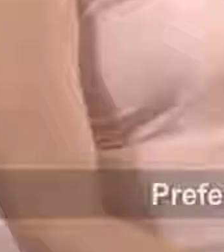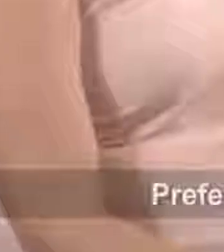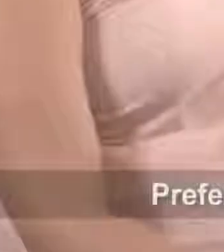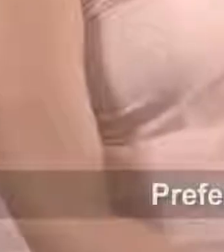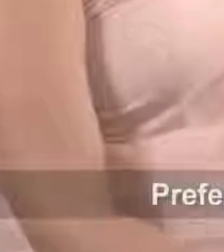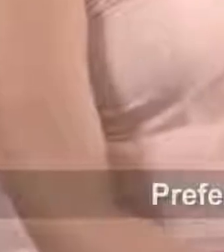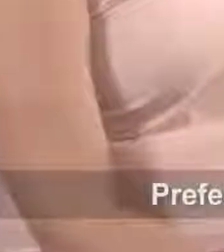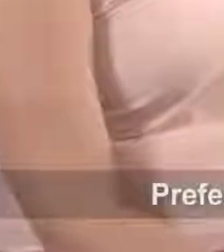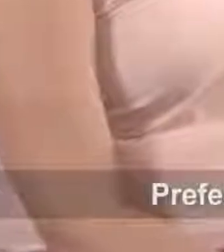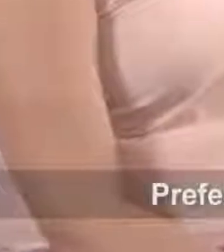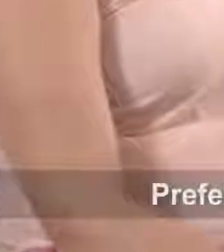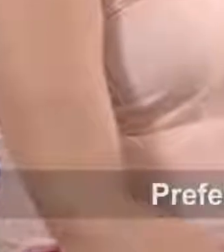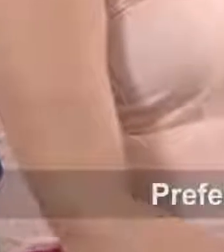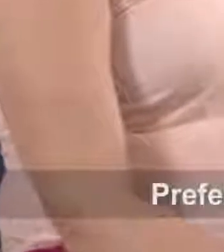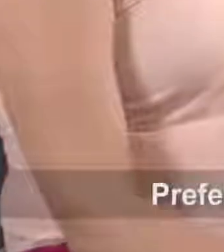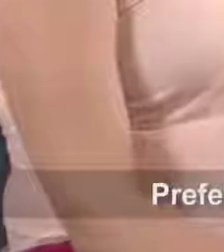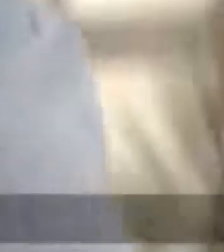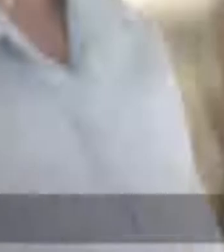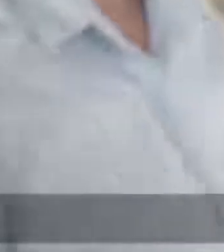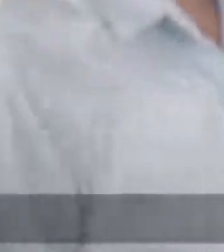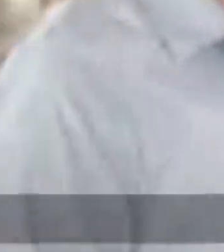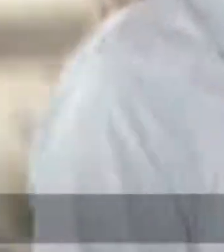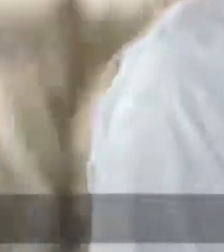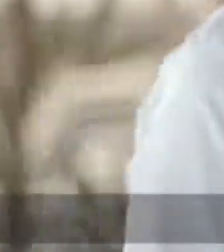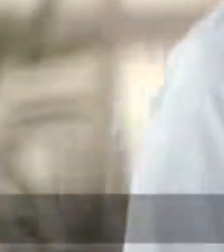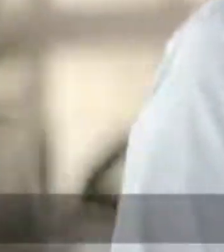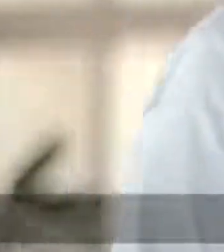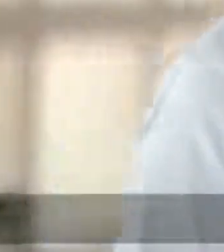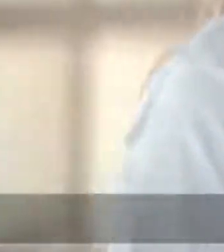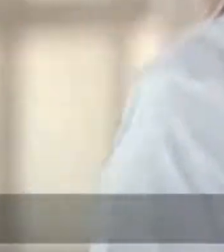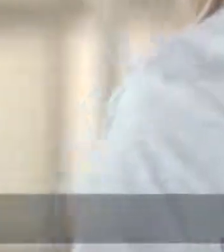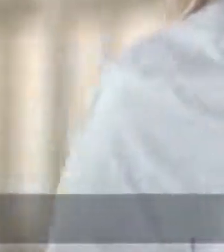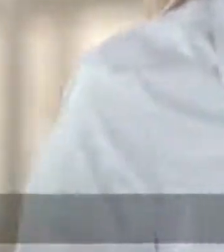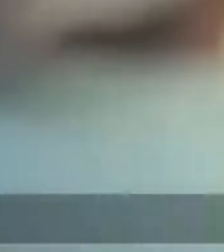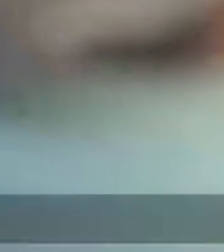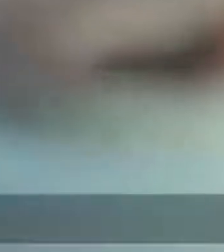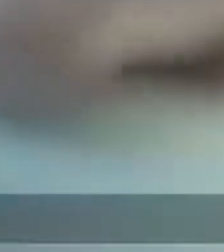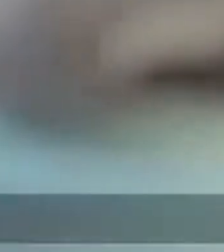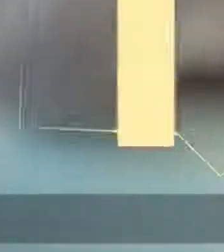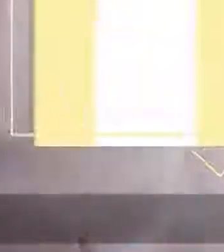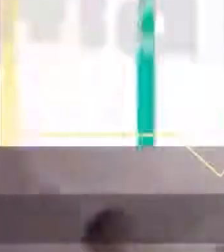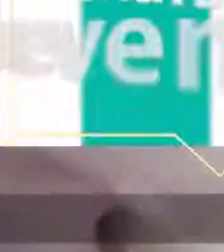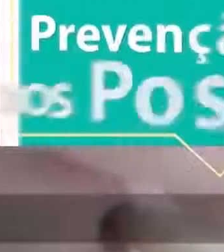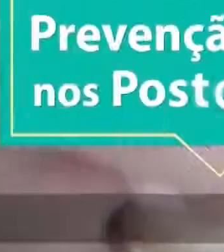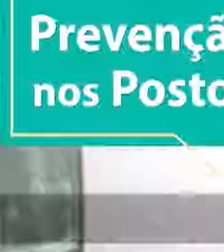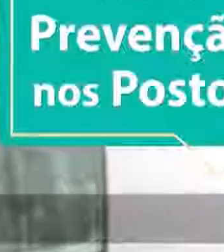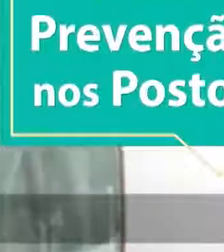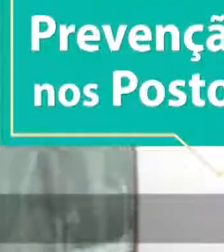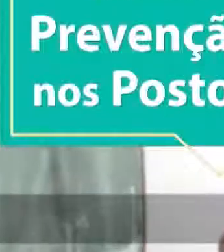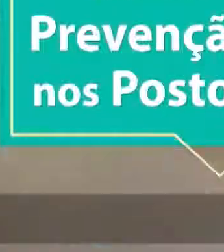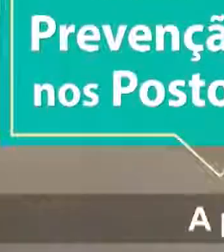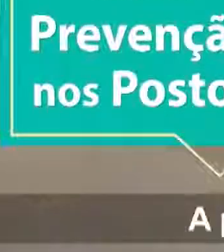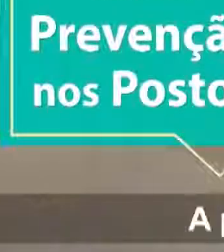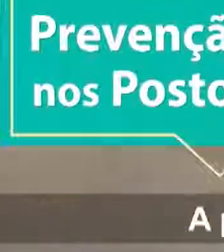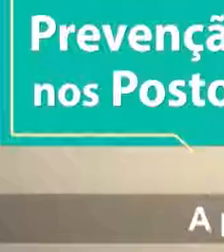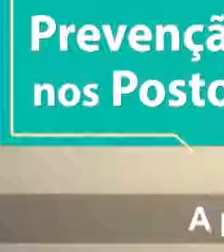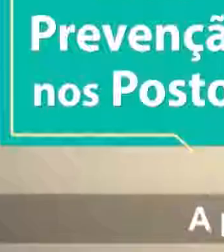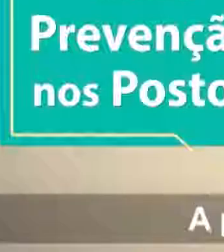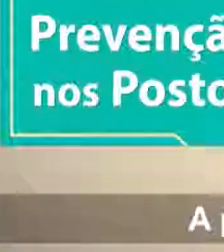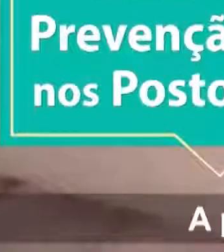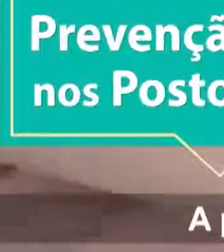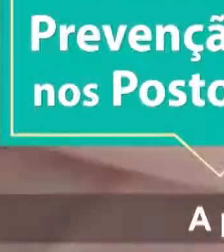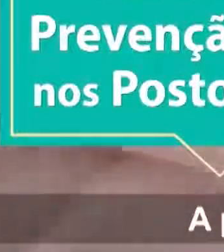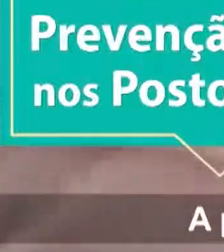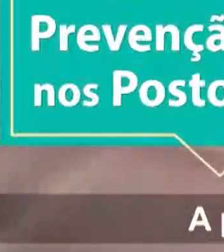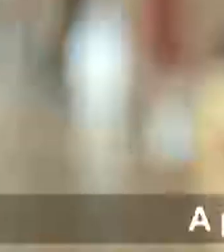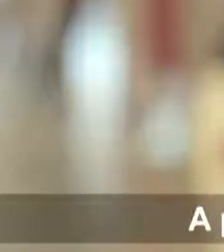saúde melhor. É a gente que faz. A Prefeitura busca avançar na saúde com mais prevenção em Fortaleza. A Prefeitura